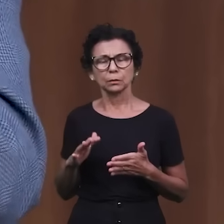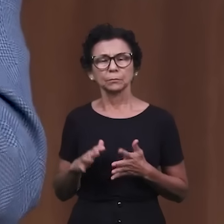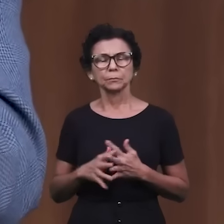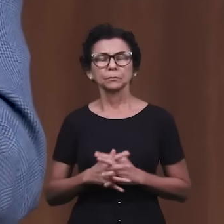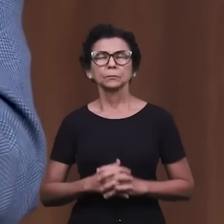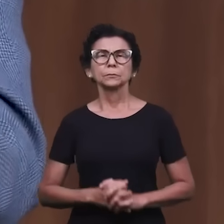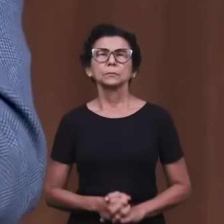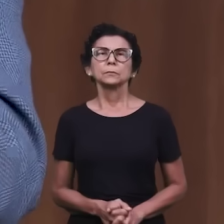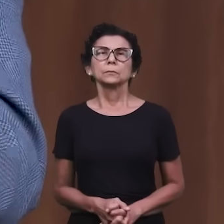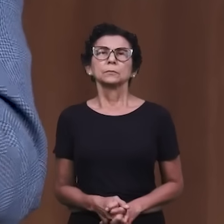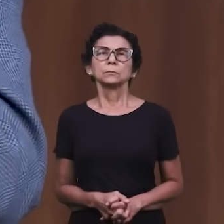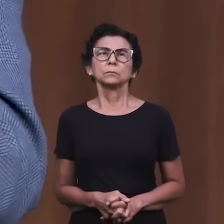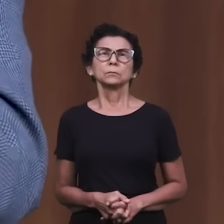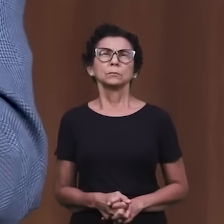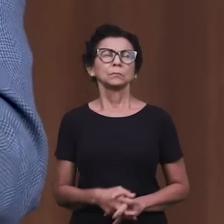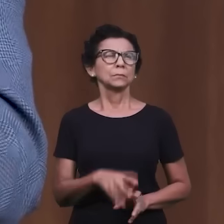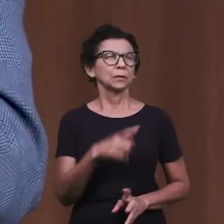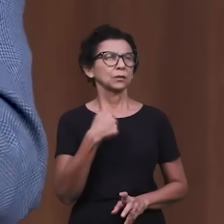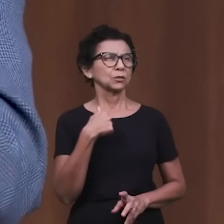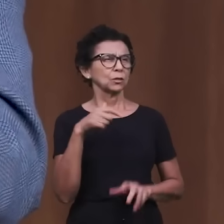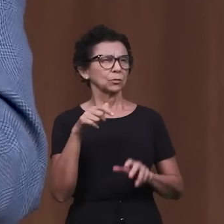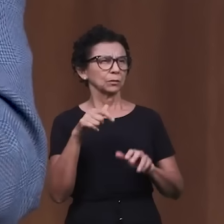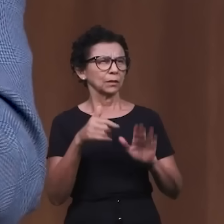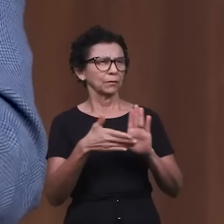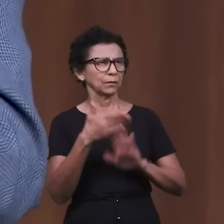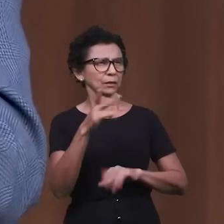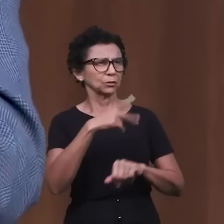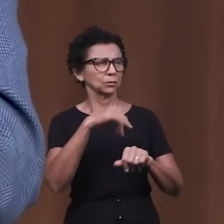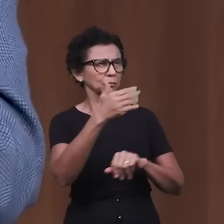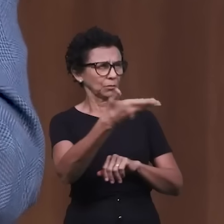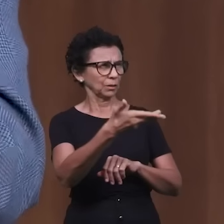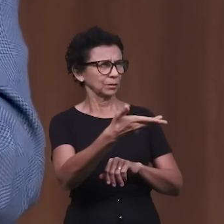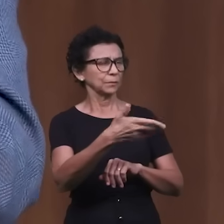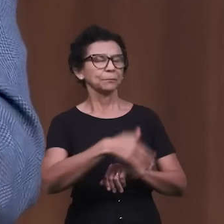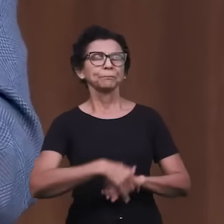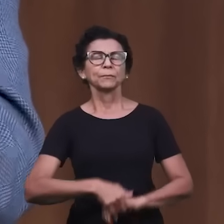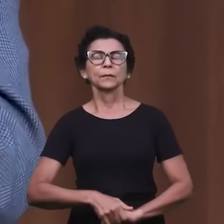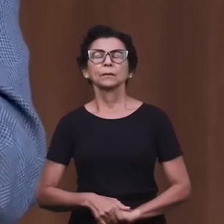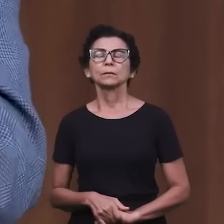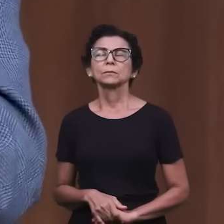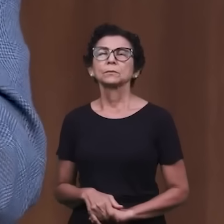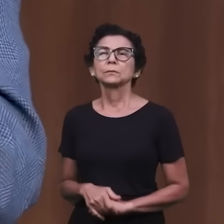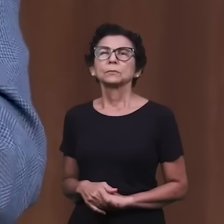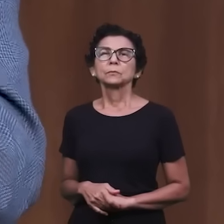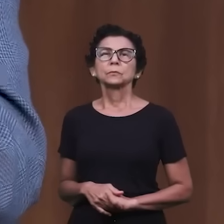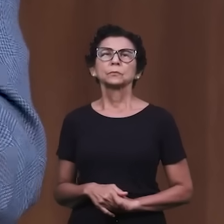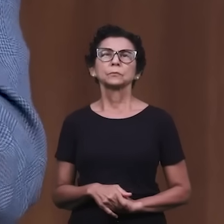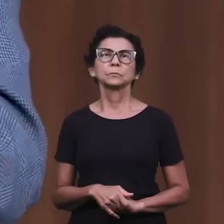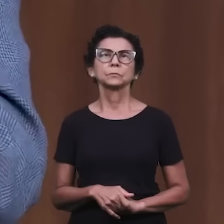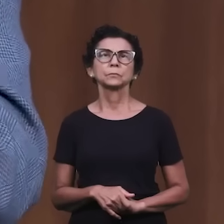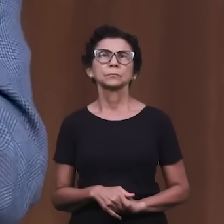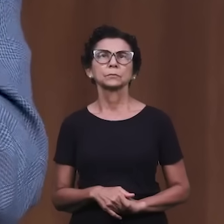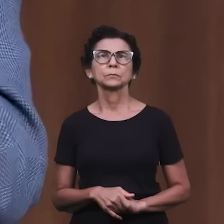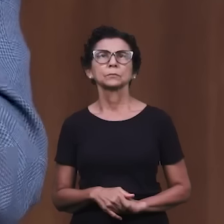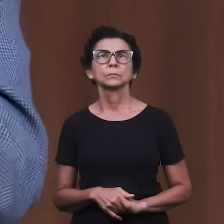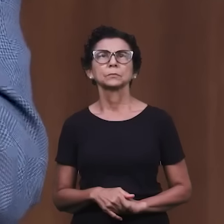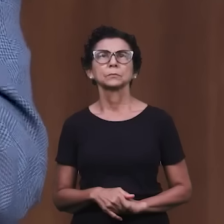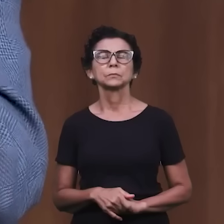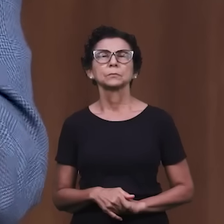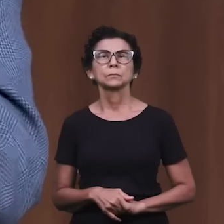dias. Acho que foi que eu estava fora, né? Então, sobre o grupo de intercessão. Sérgio,